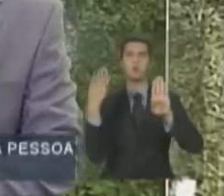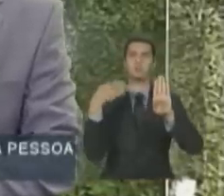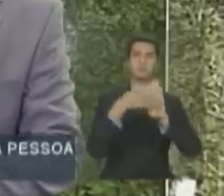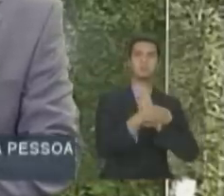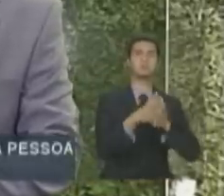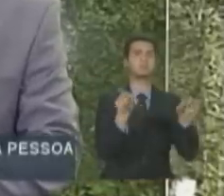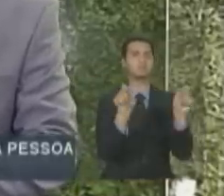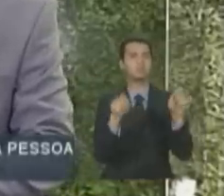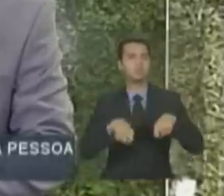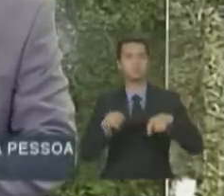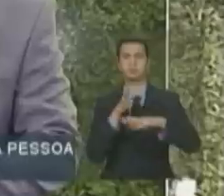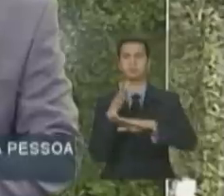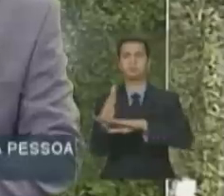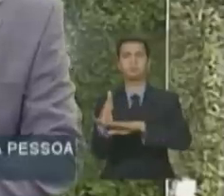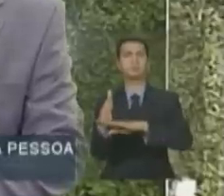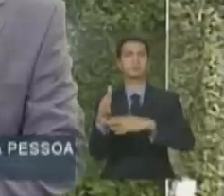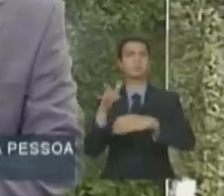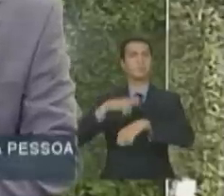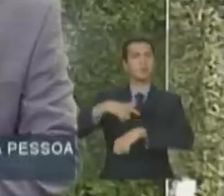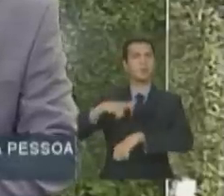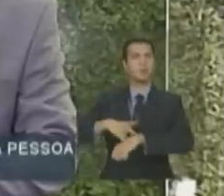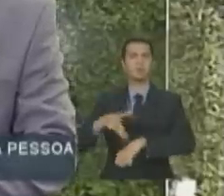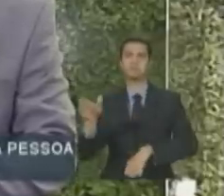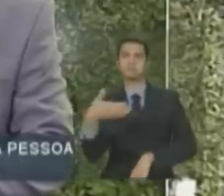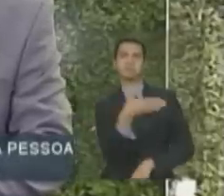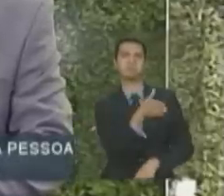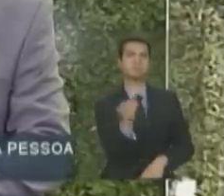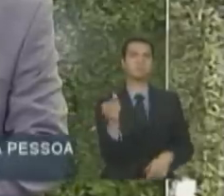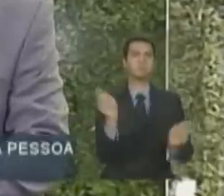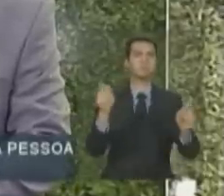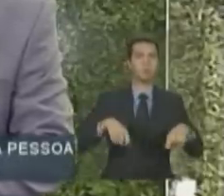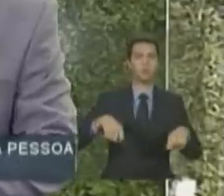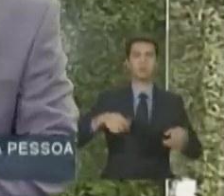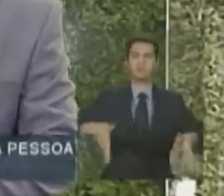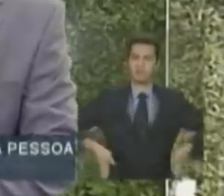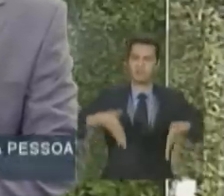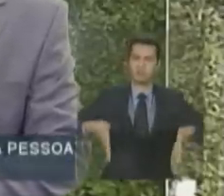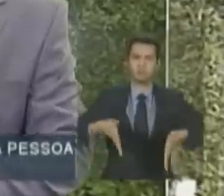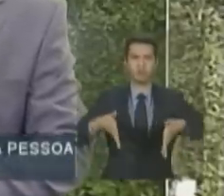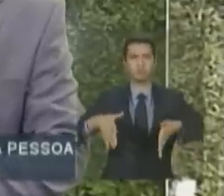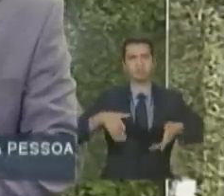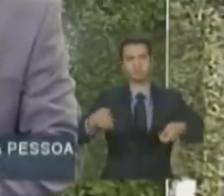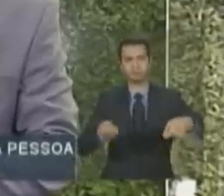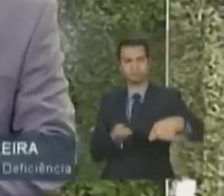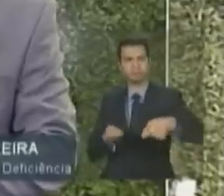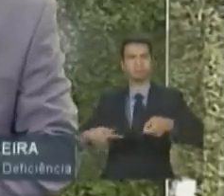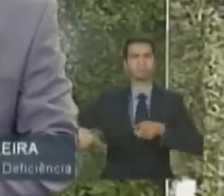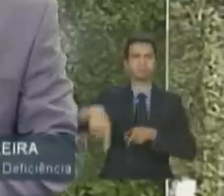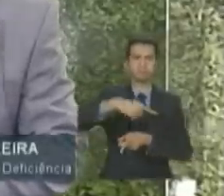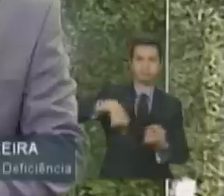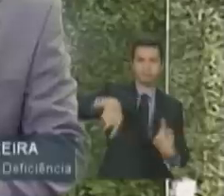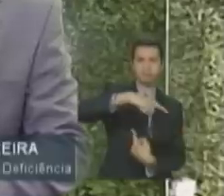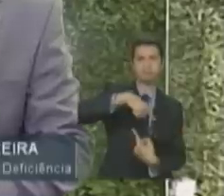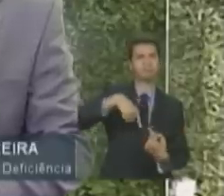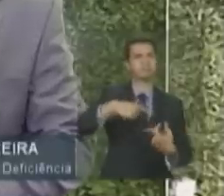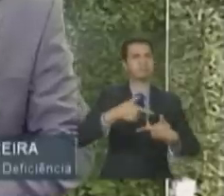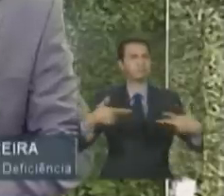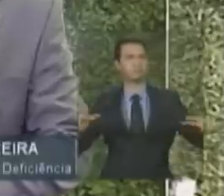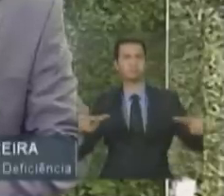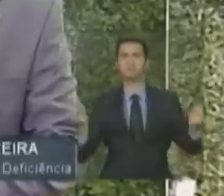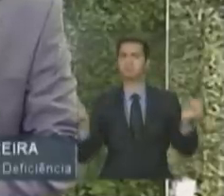entrar no banheiro, que permita que a cadeira de rodas possa fazer giro no banheiro, utilizar uma pia, utilizando cadeira de rodas,